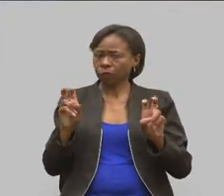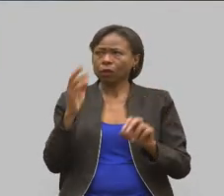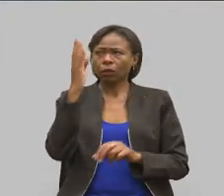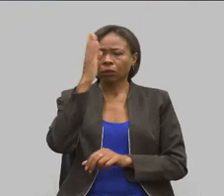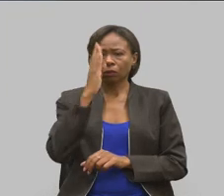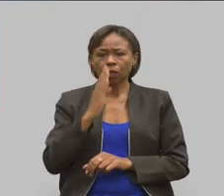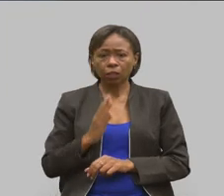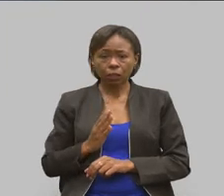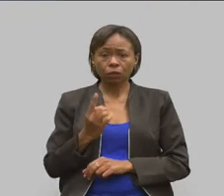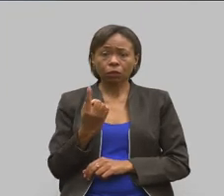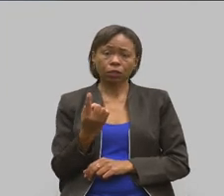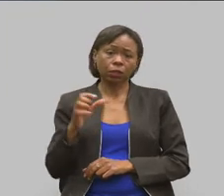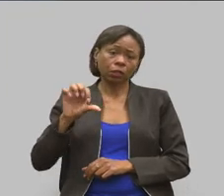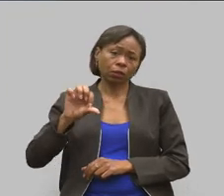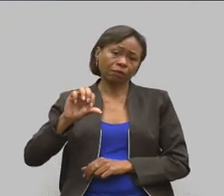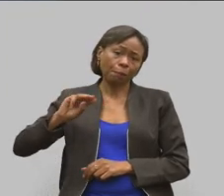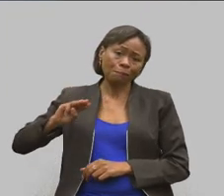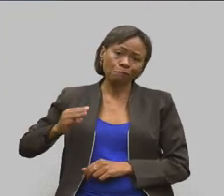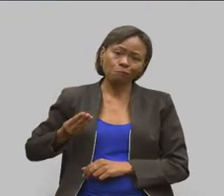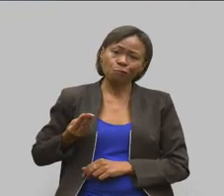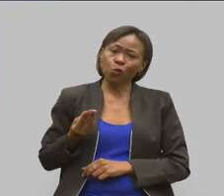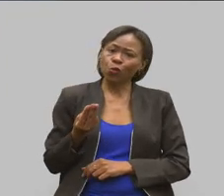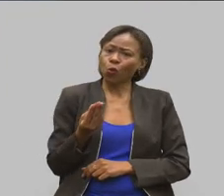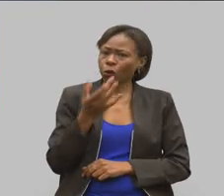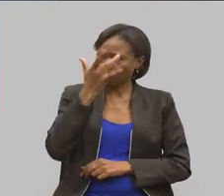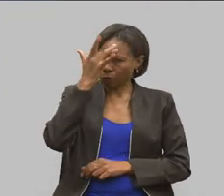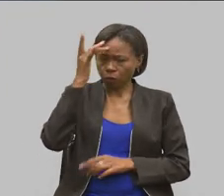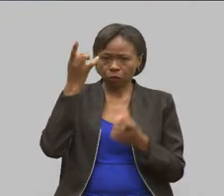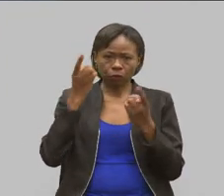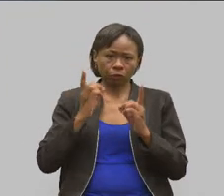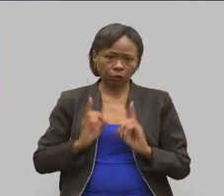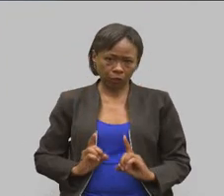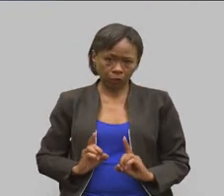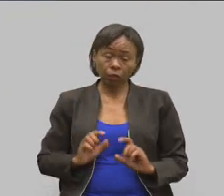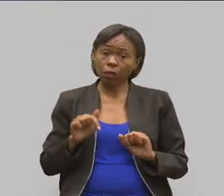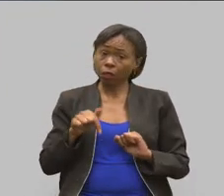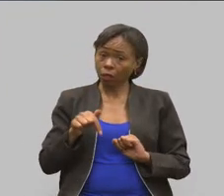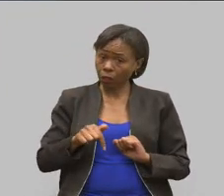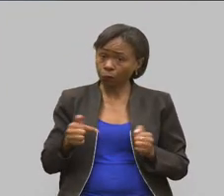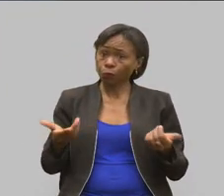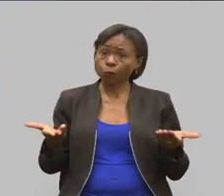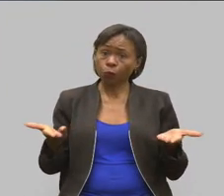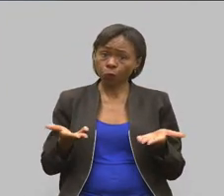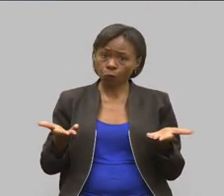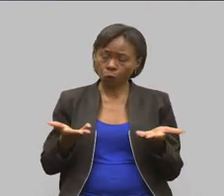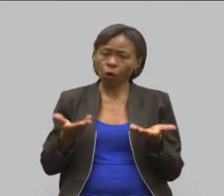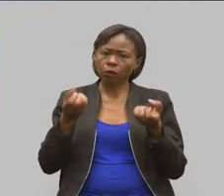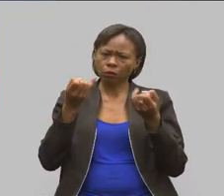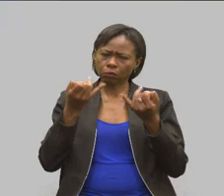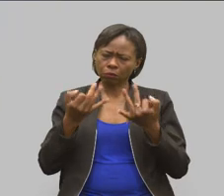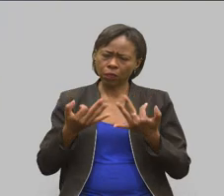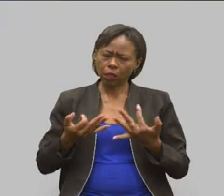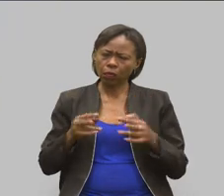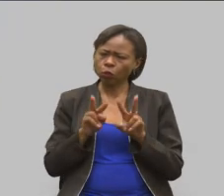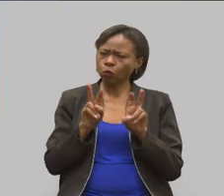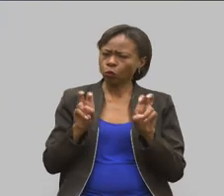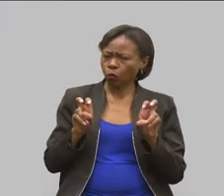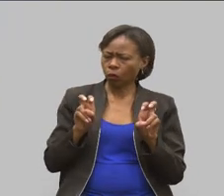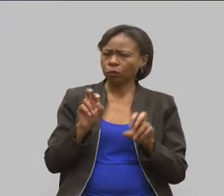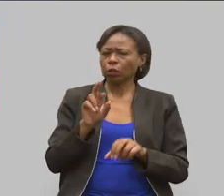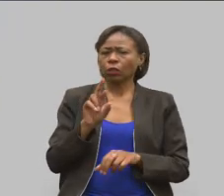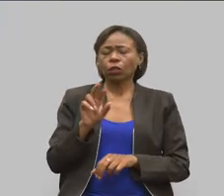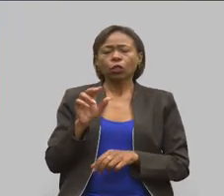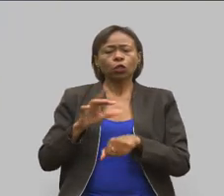19 milhões de deficientes E hoje nós vamos tratar especialmente e de doenças raras é é o